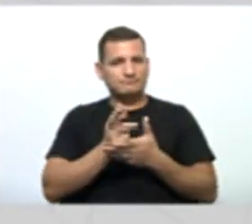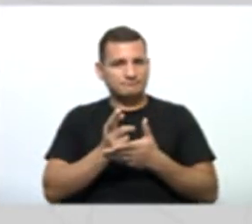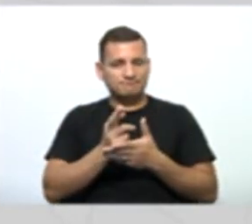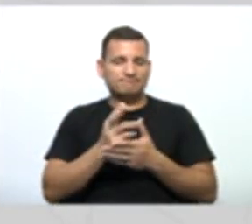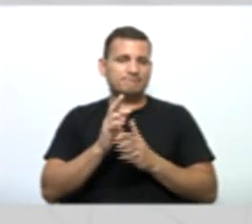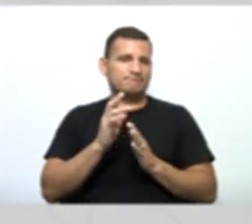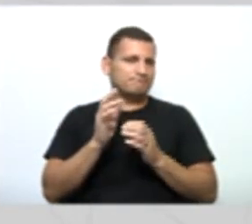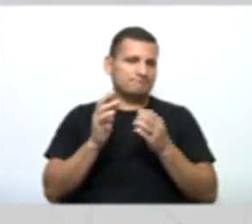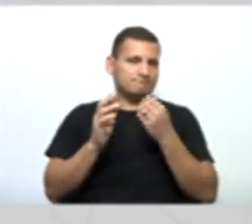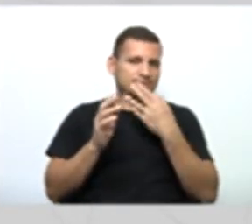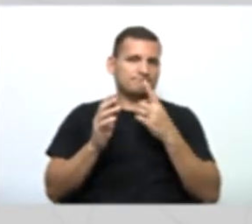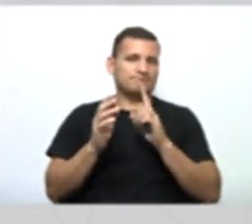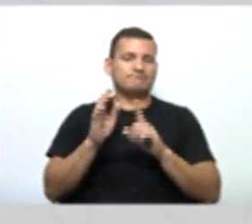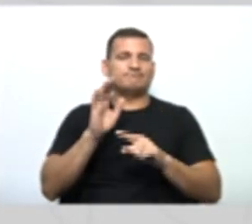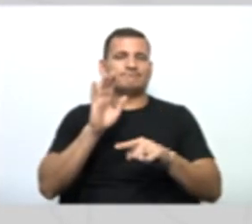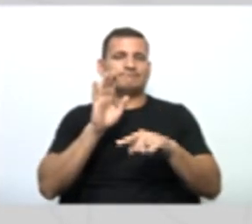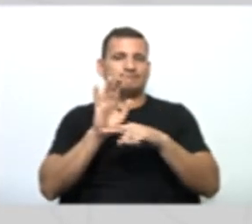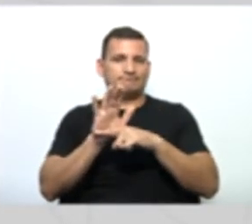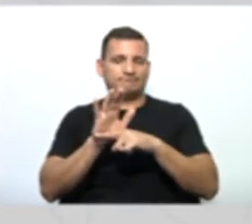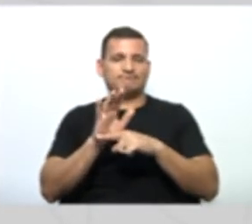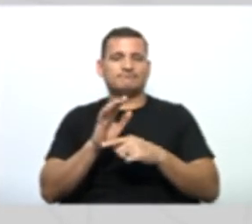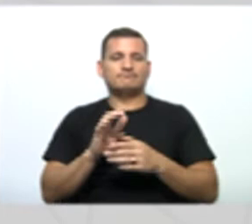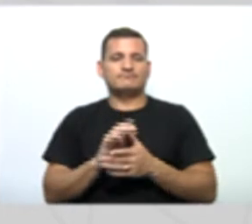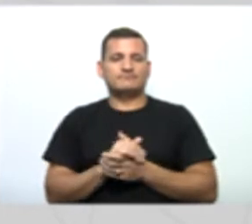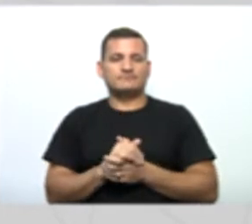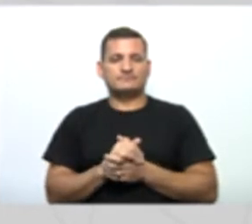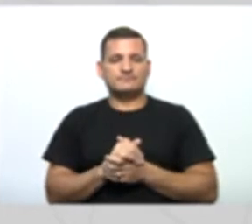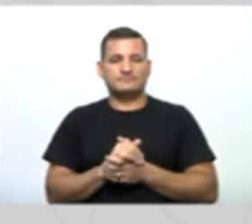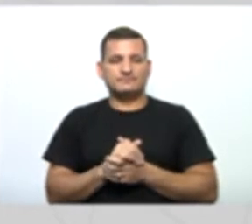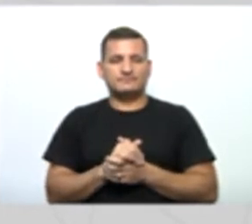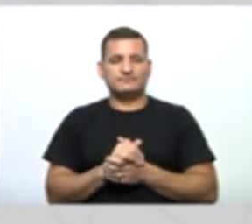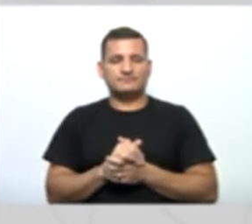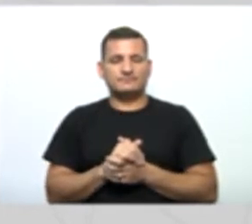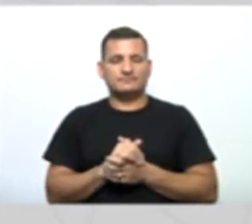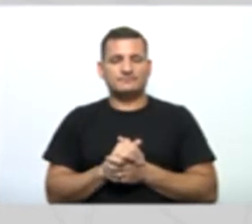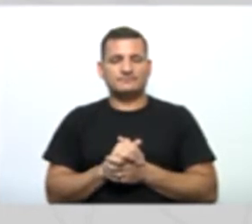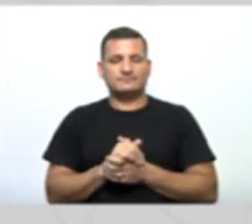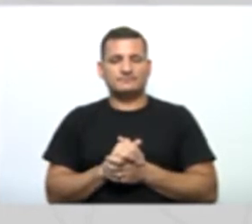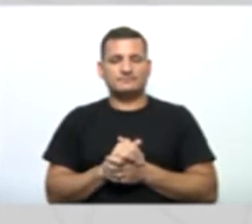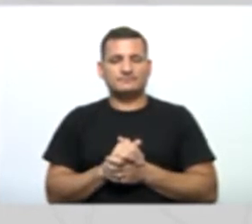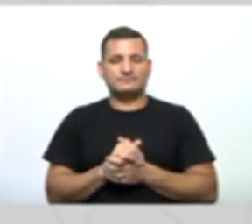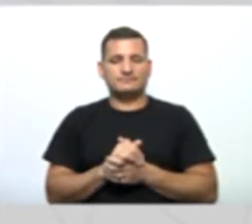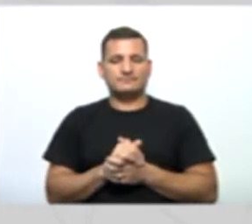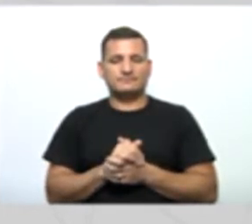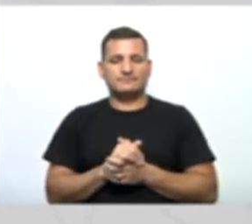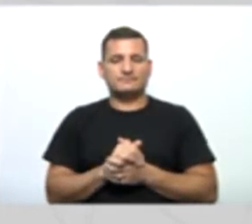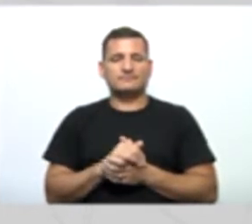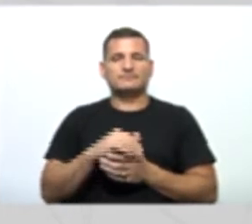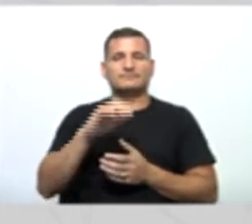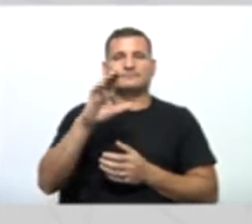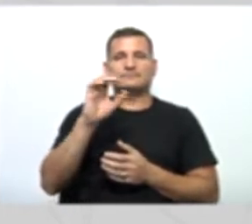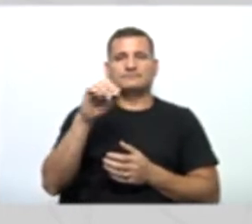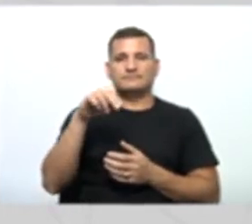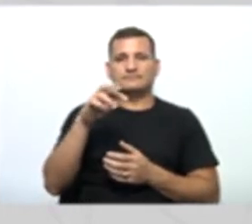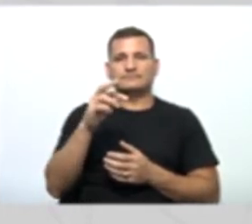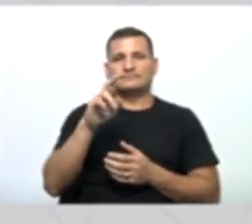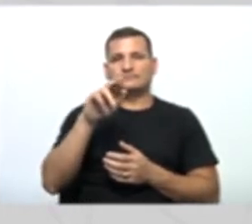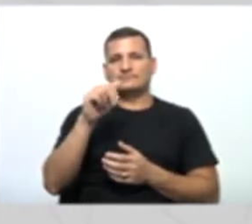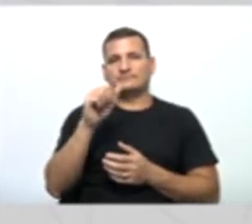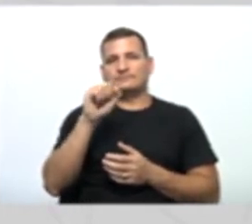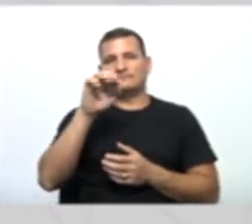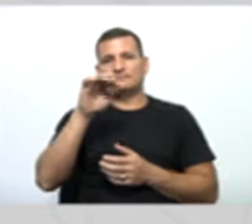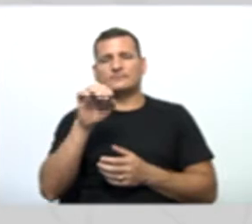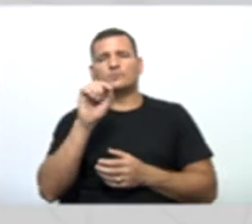tão agradável. Gente, ó, vamos aqui agora, ó. Contraste. O